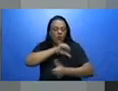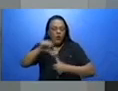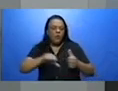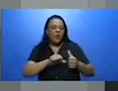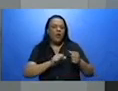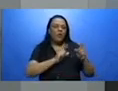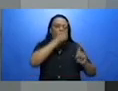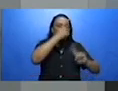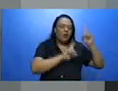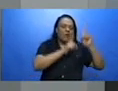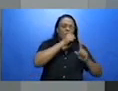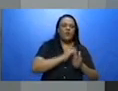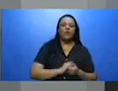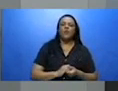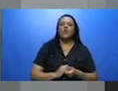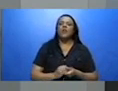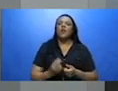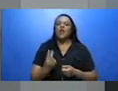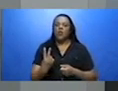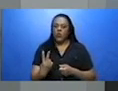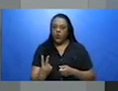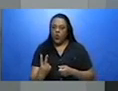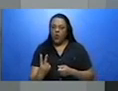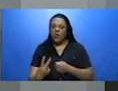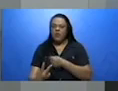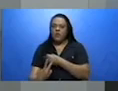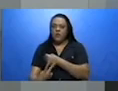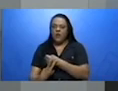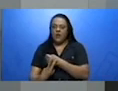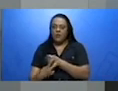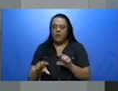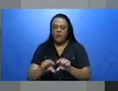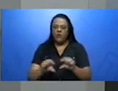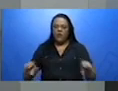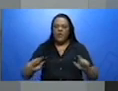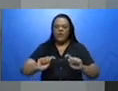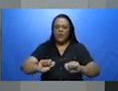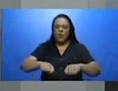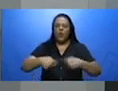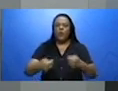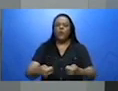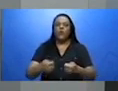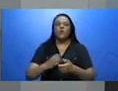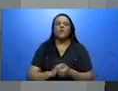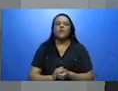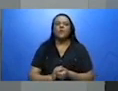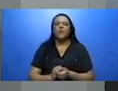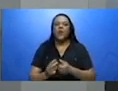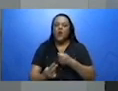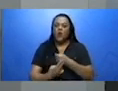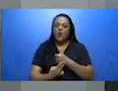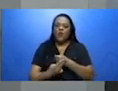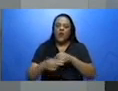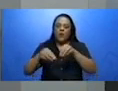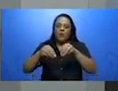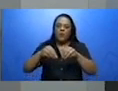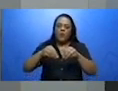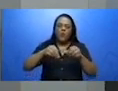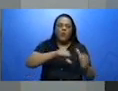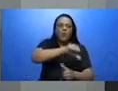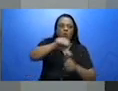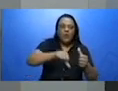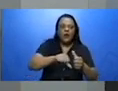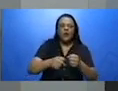o verbo deixar e o verbo mudar. Já é um período composto. Brinque com alegria. Não brinque com a